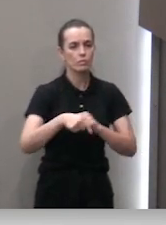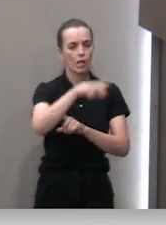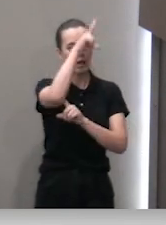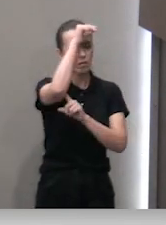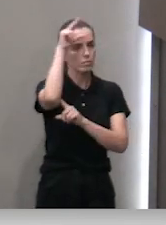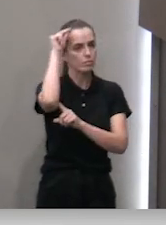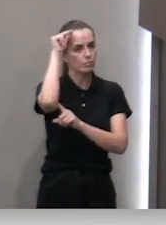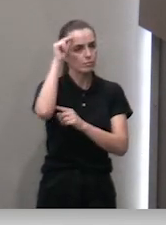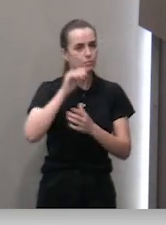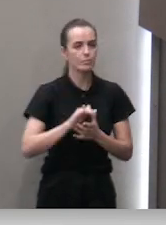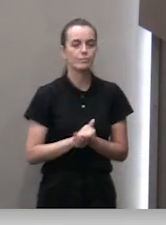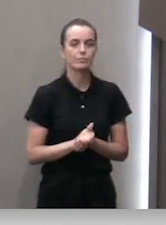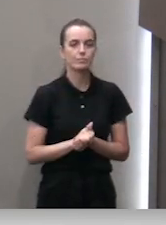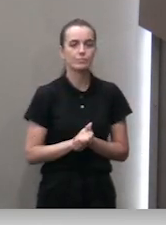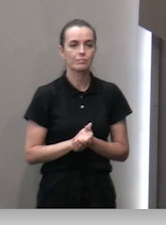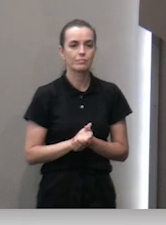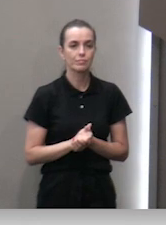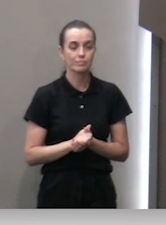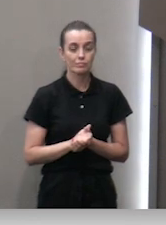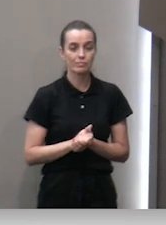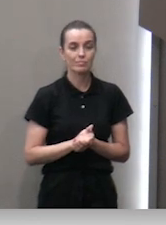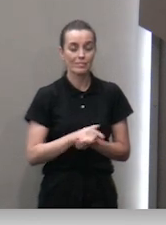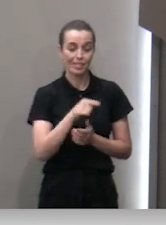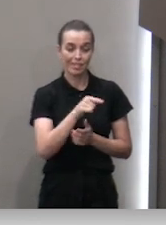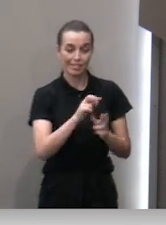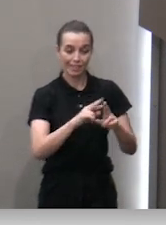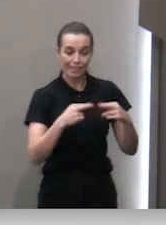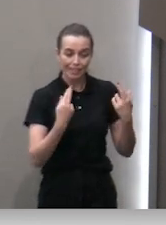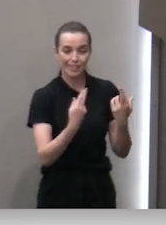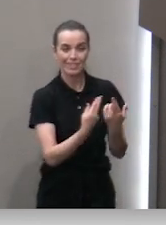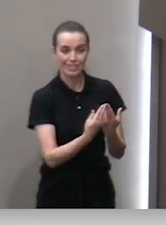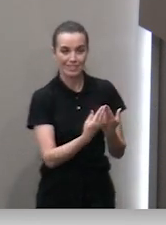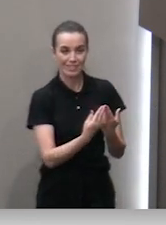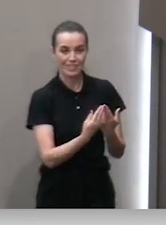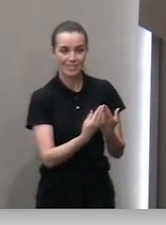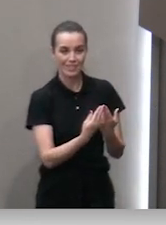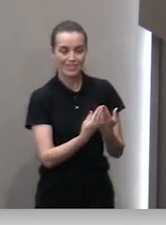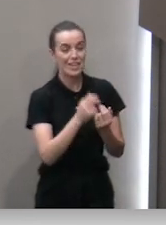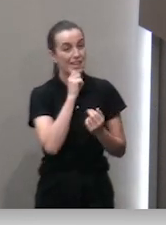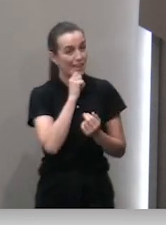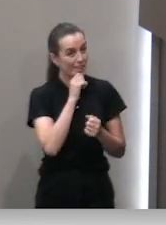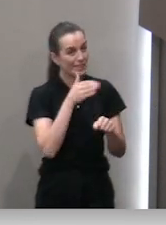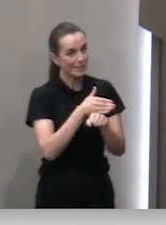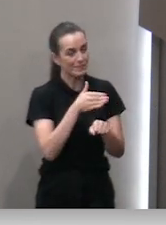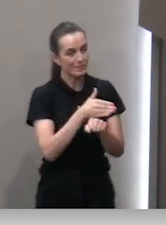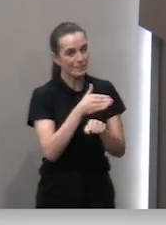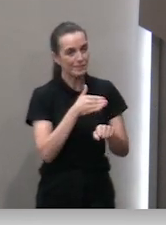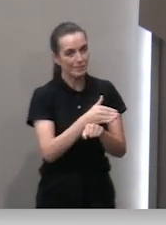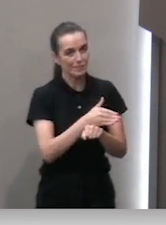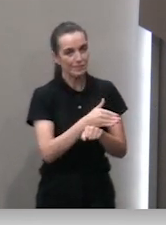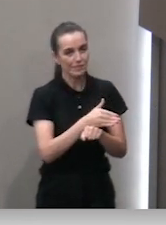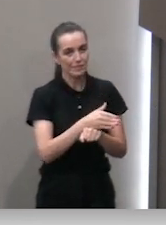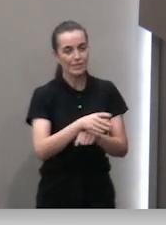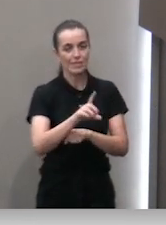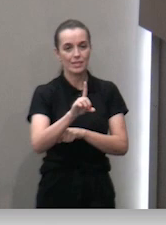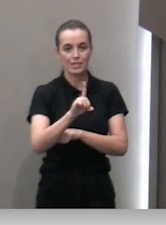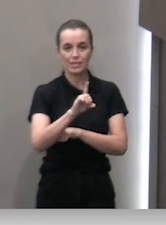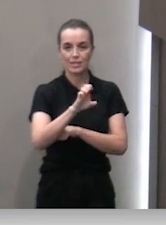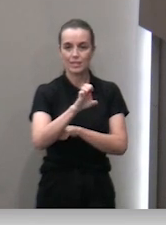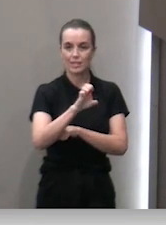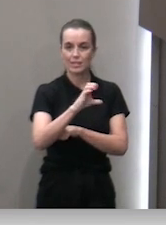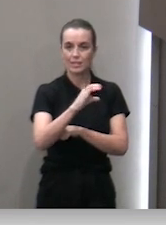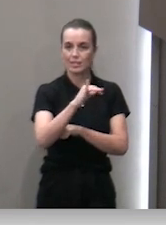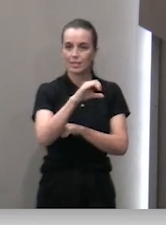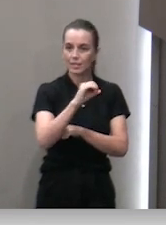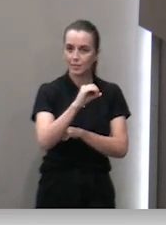lá estava entre eles, e está ainda bem, entre nós ainda, Décio Ramos de Lima,